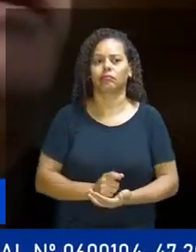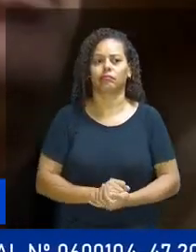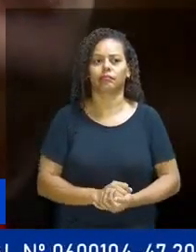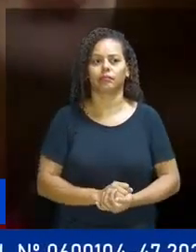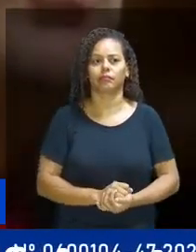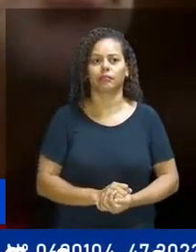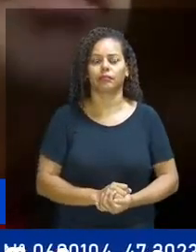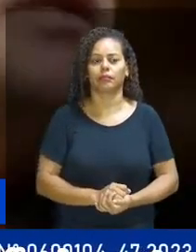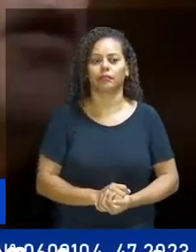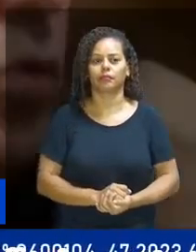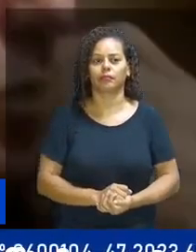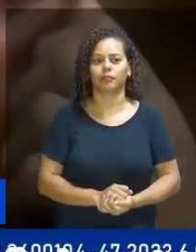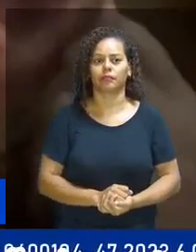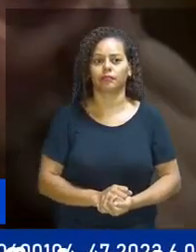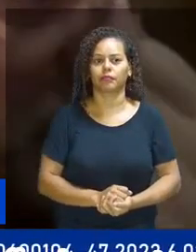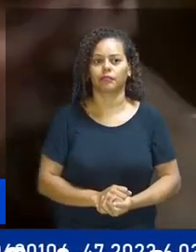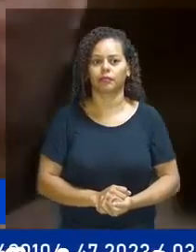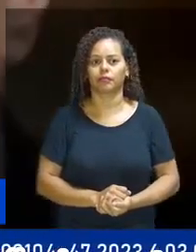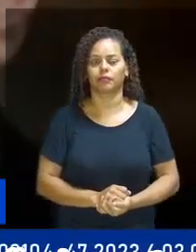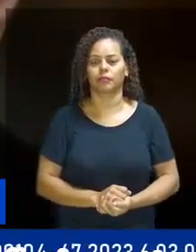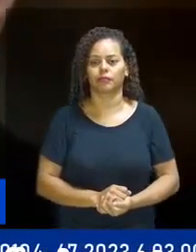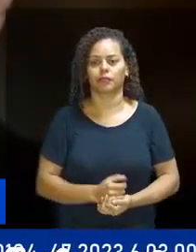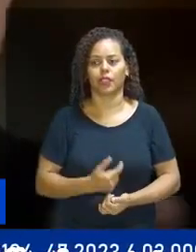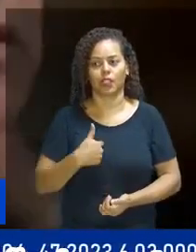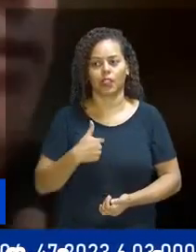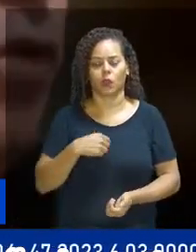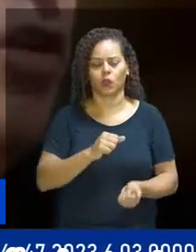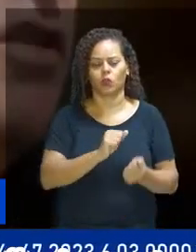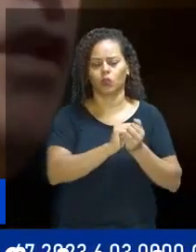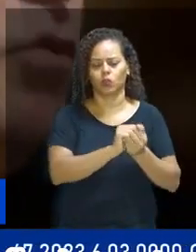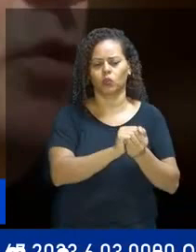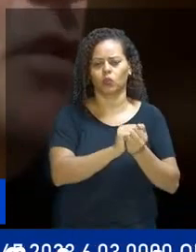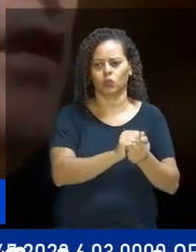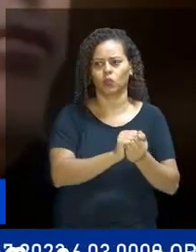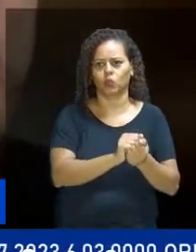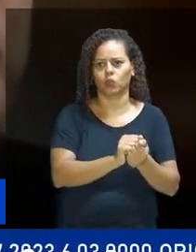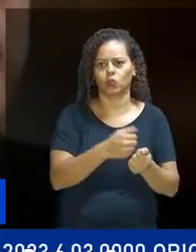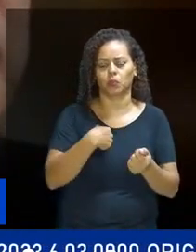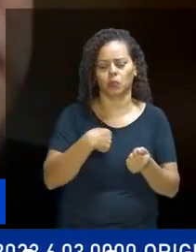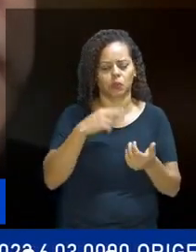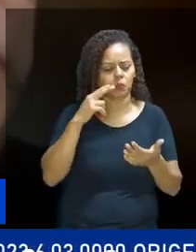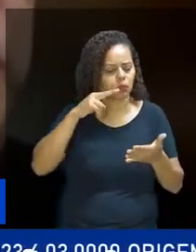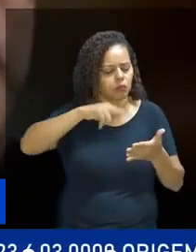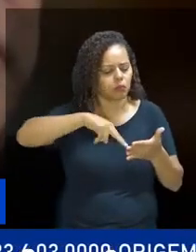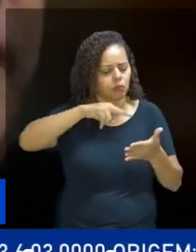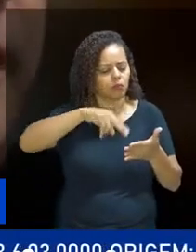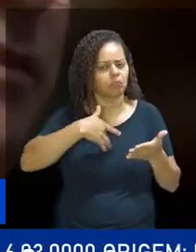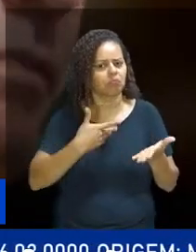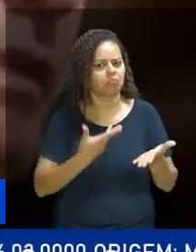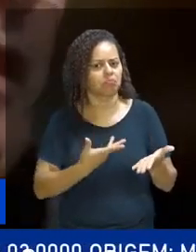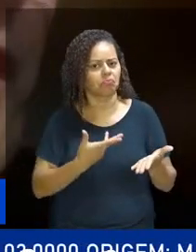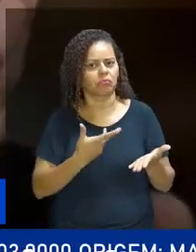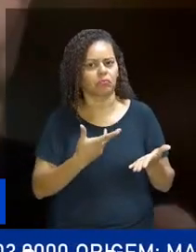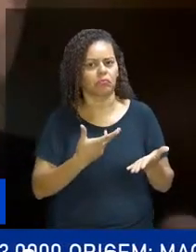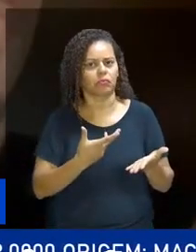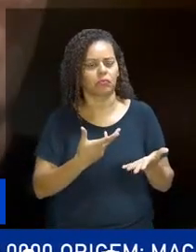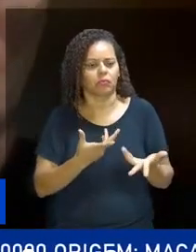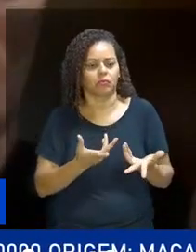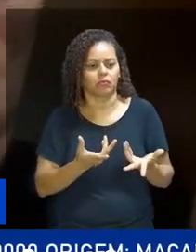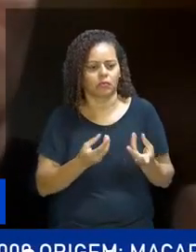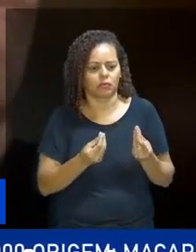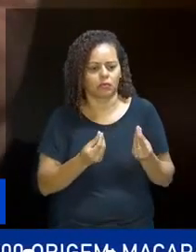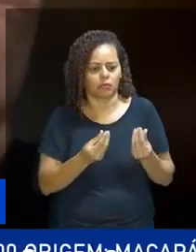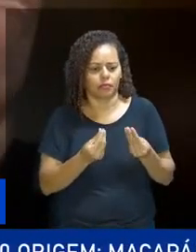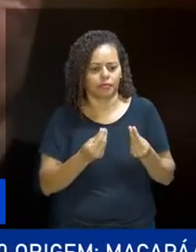presidente, eu vou acompanhar o parecer do Ministério Público pela desaprovação das contas, porque não tem sentido utilizar-se do